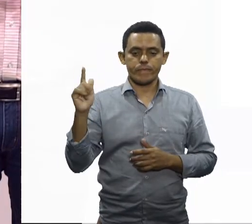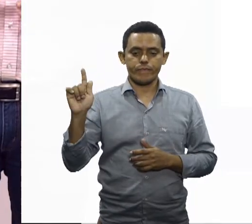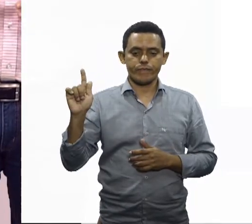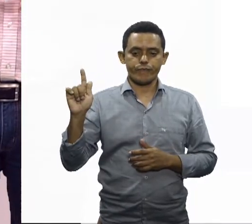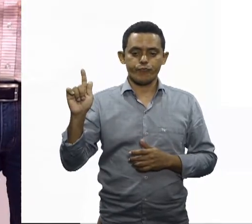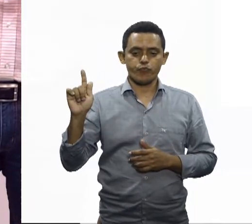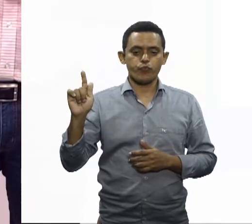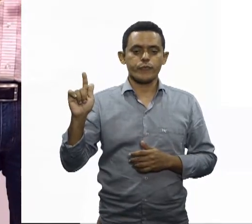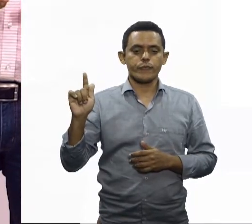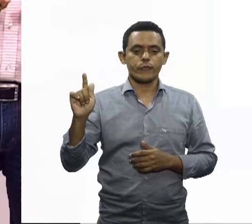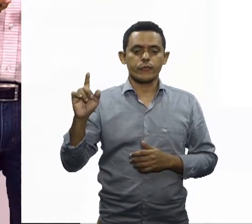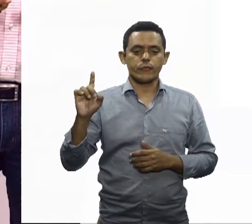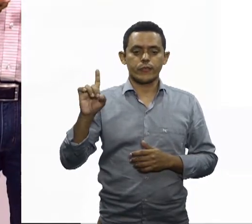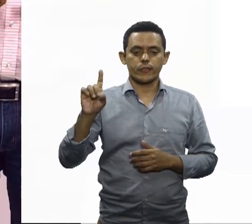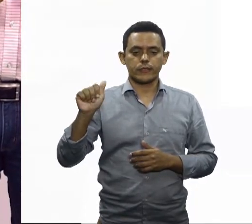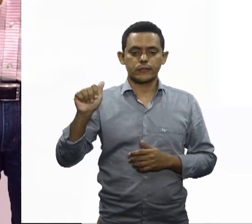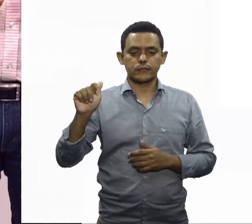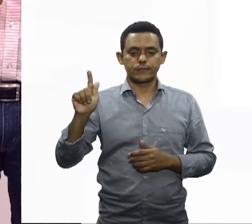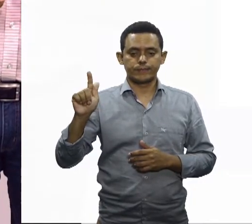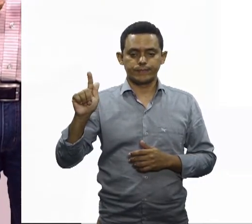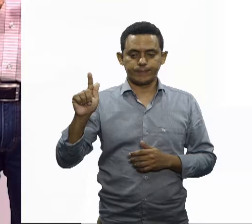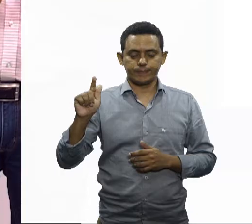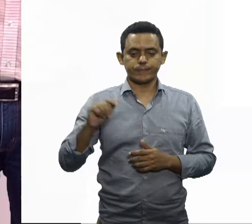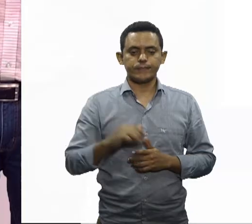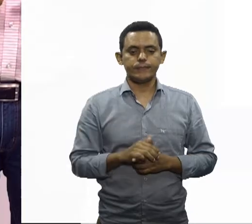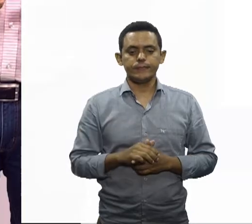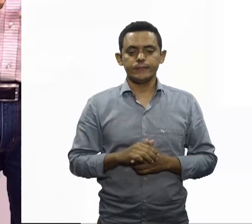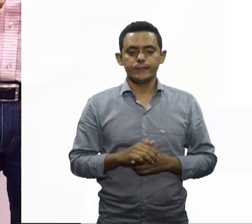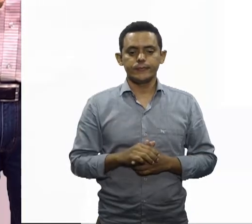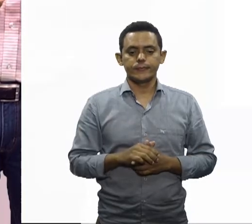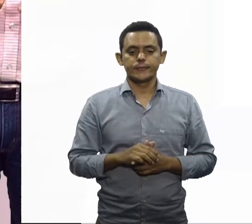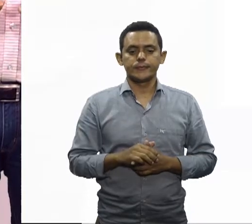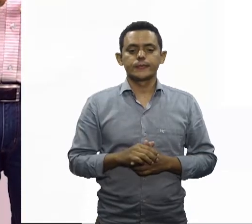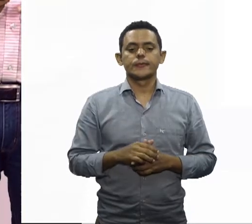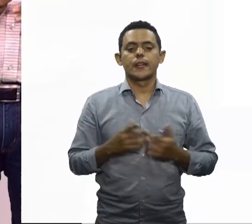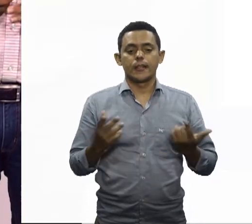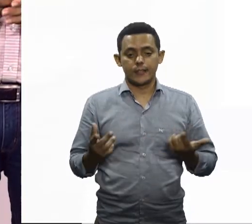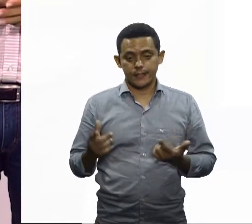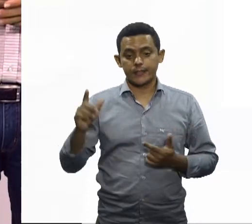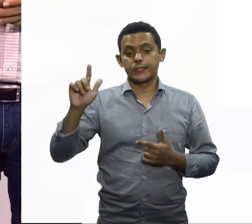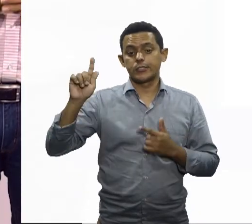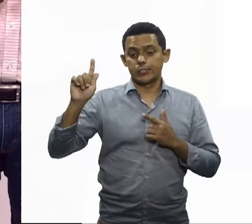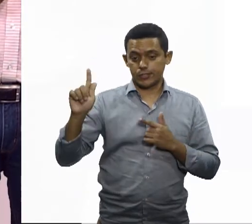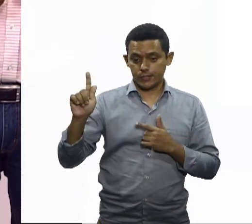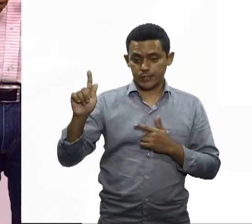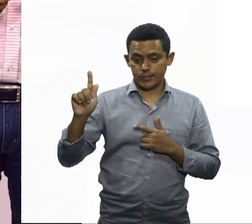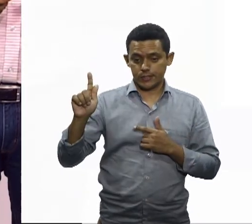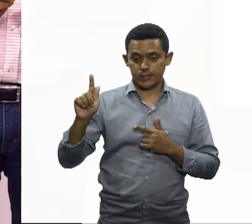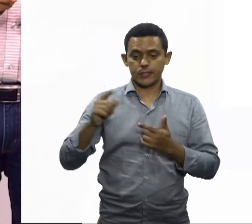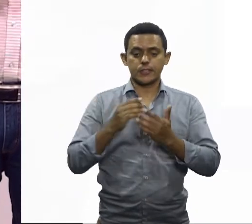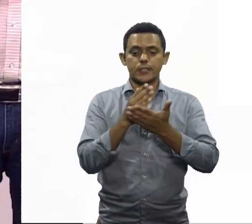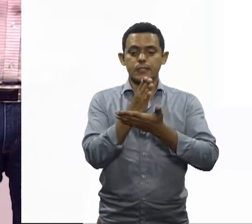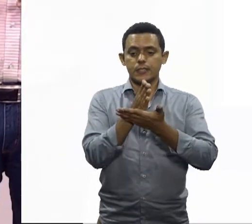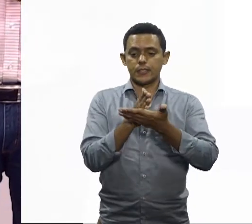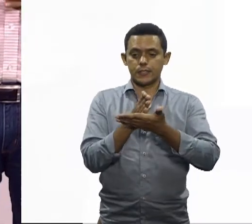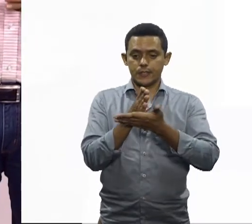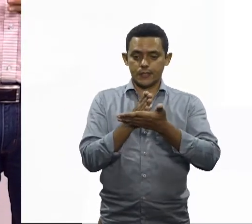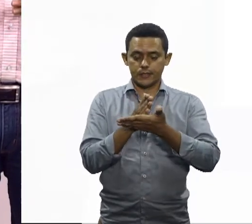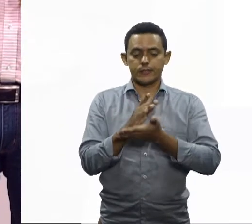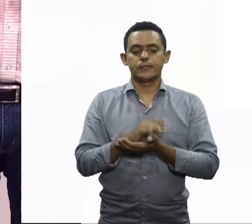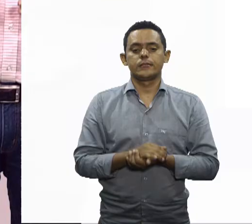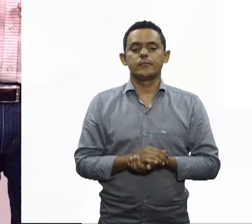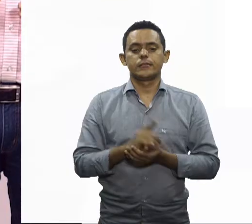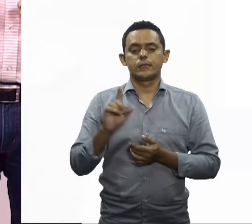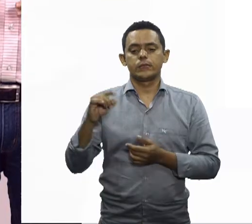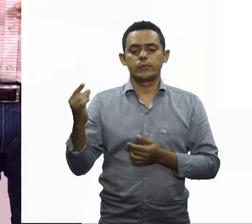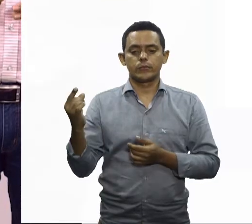decagrama. Essas são os múltiplos. Nós temos agora a unidade de base, que vai ser o quê? O grama. Depois do grama,